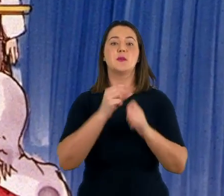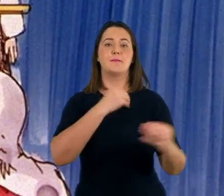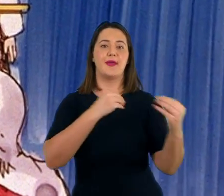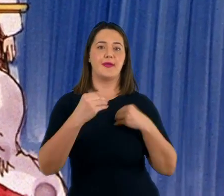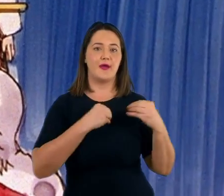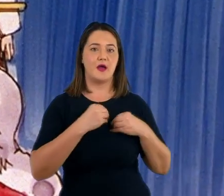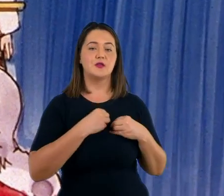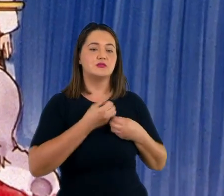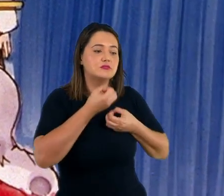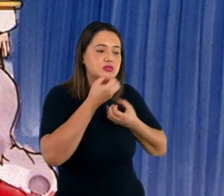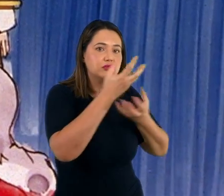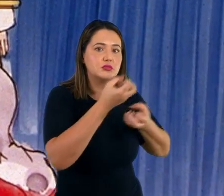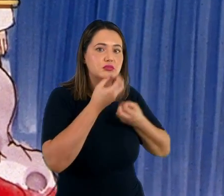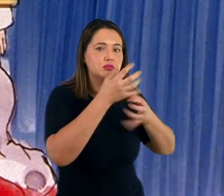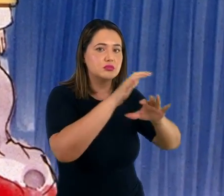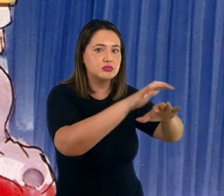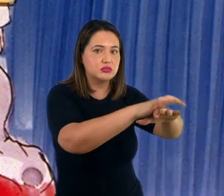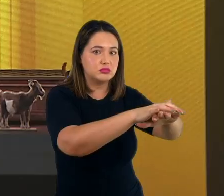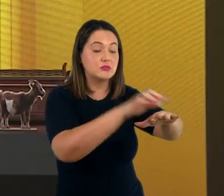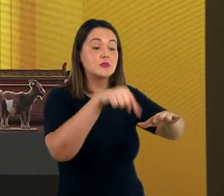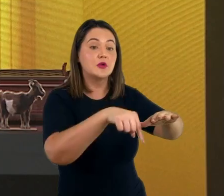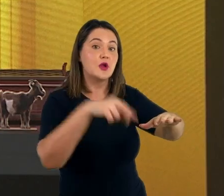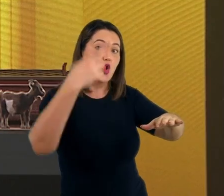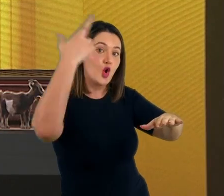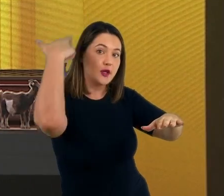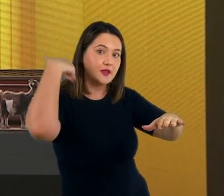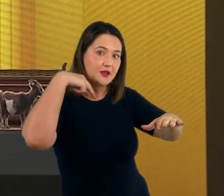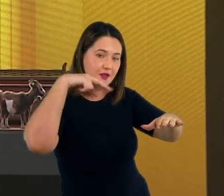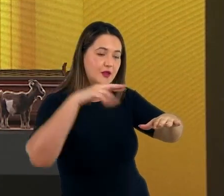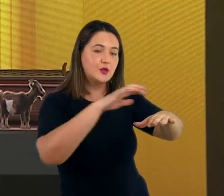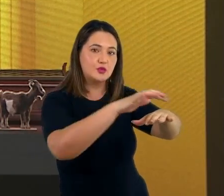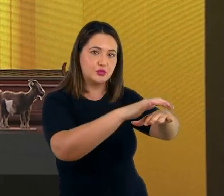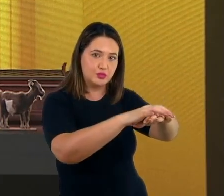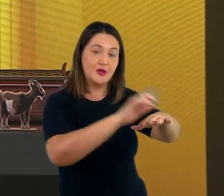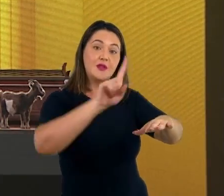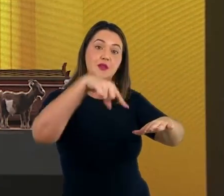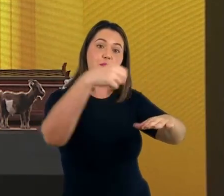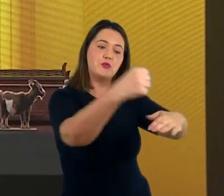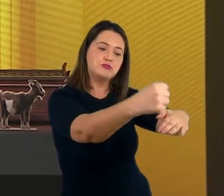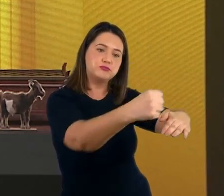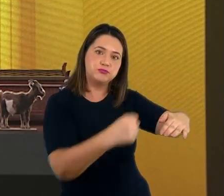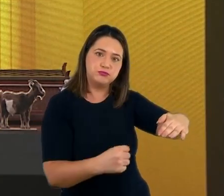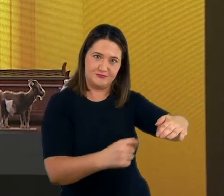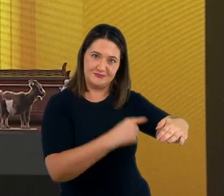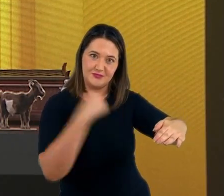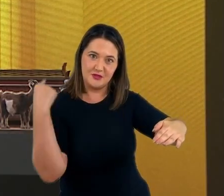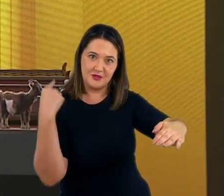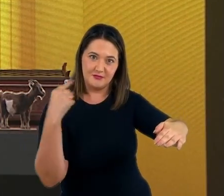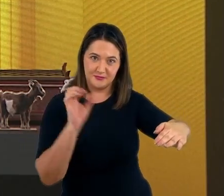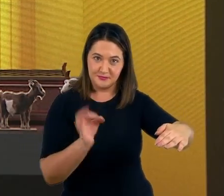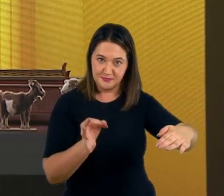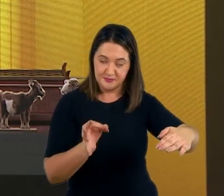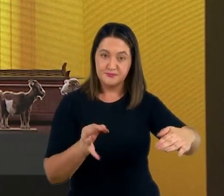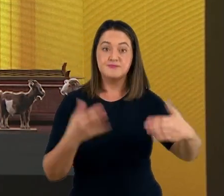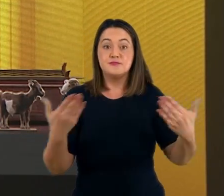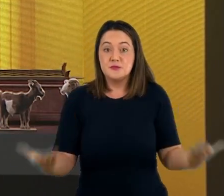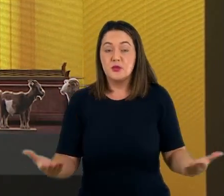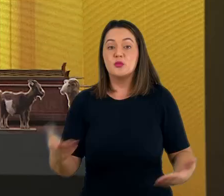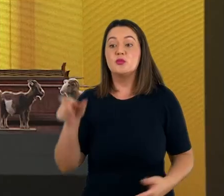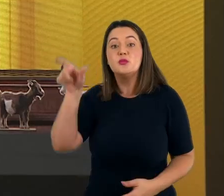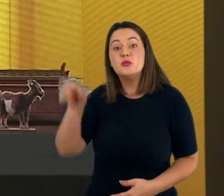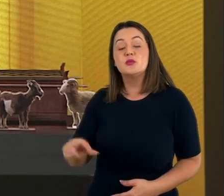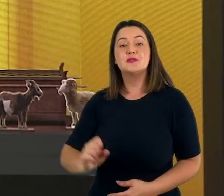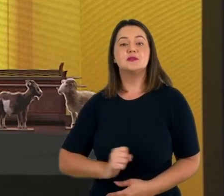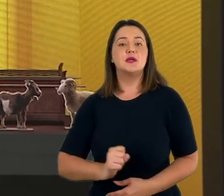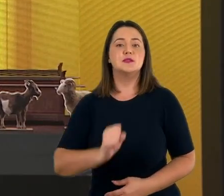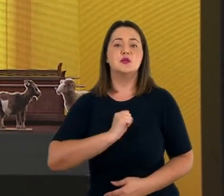sobre o cordeiro e os sacrificavam. E para fazer uso da nossa maquete tão bem montada aqui, tão didática, você